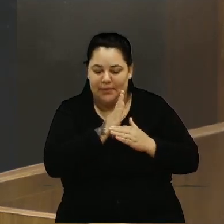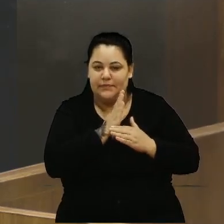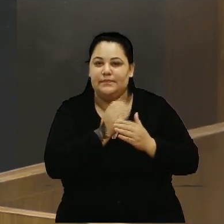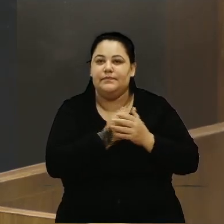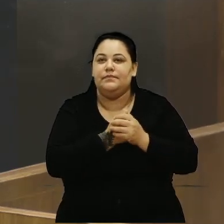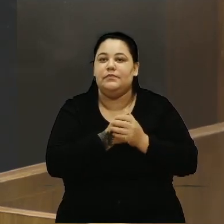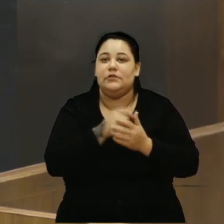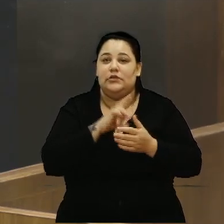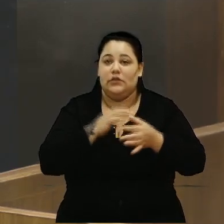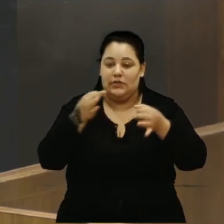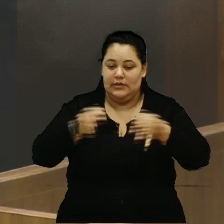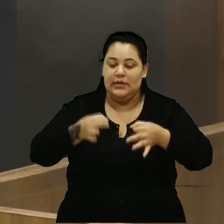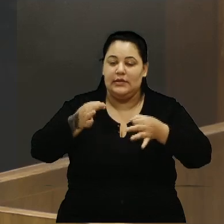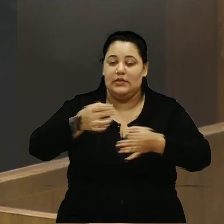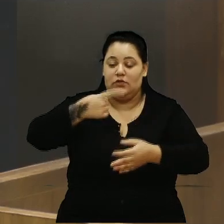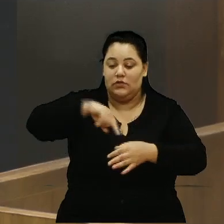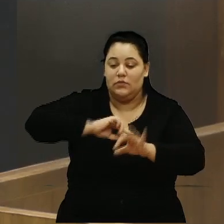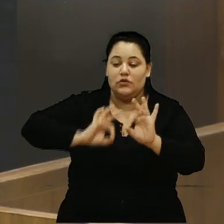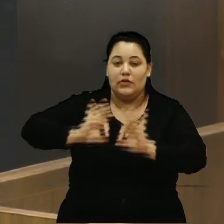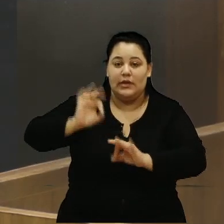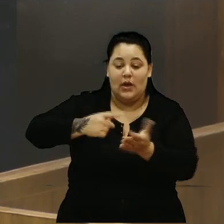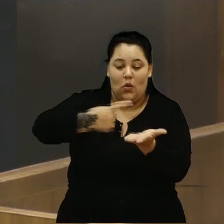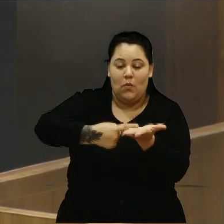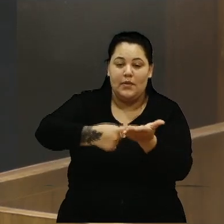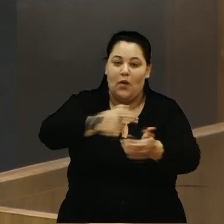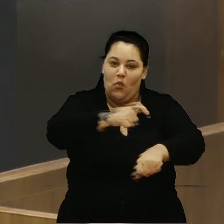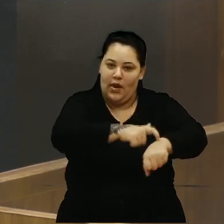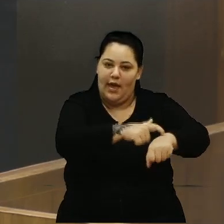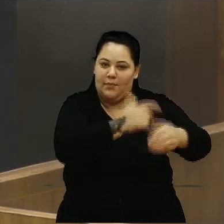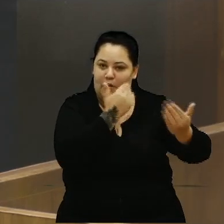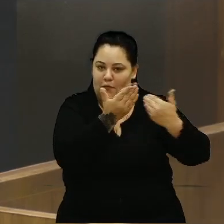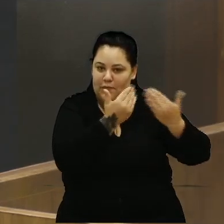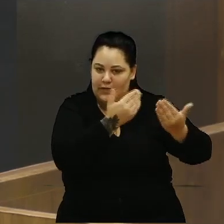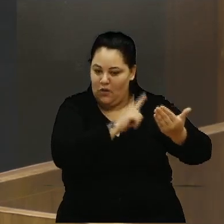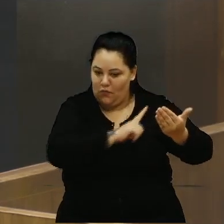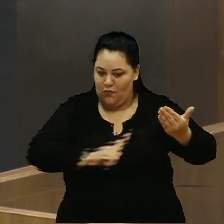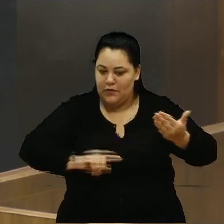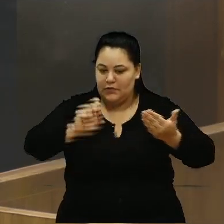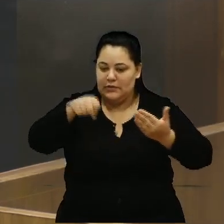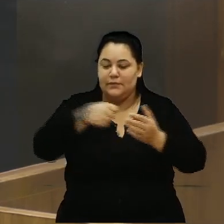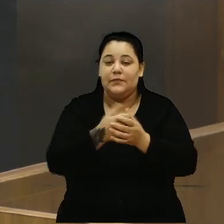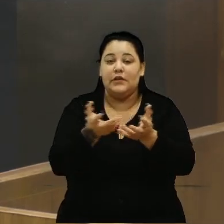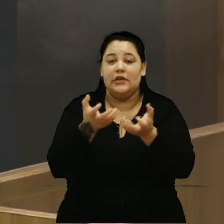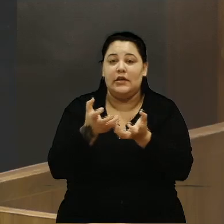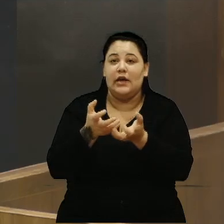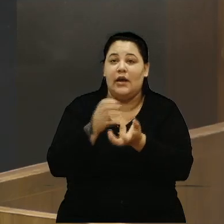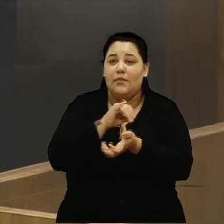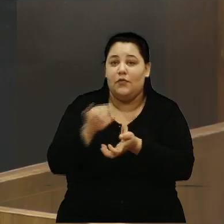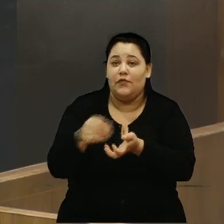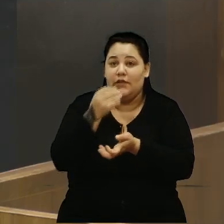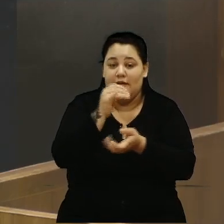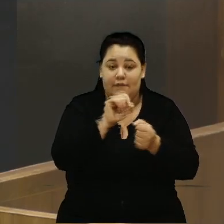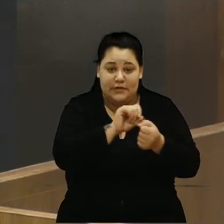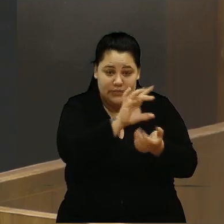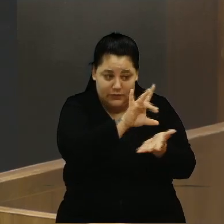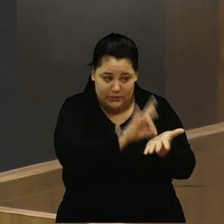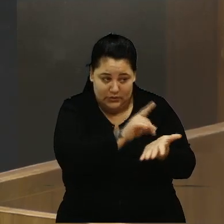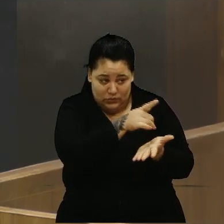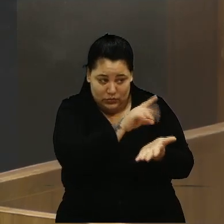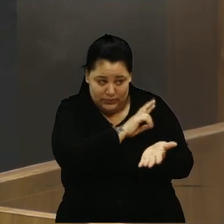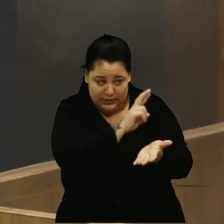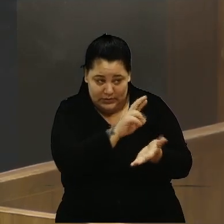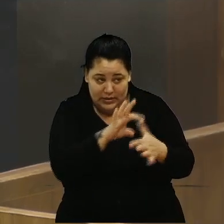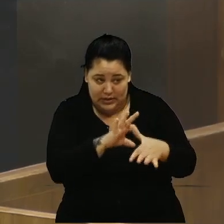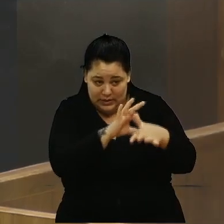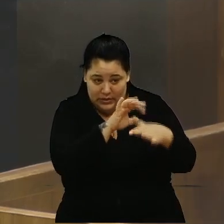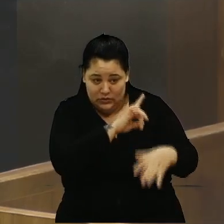Com certeza, vamos estar conversando, sim. Então, já queria aproveitar aqui e fazer um registro, vereador Daniel, o senhor como representante, líder do governo